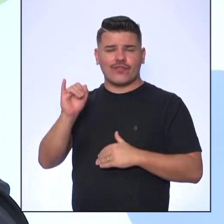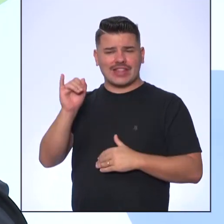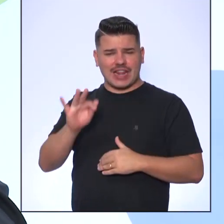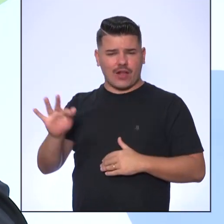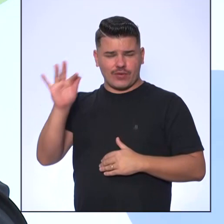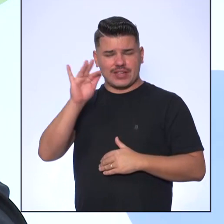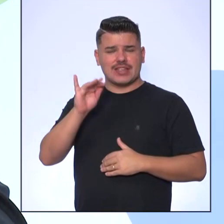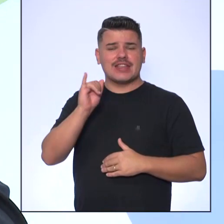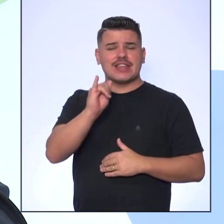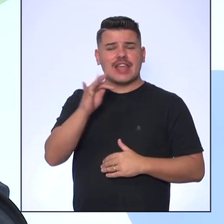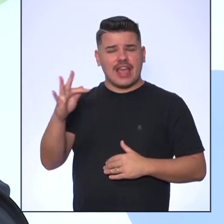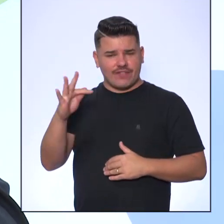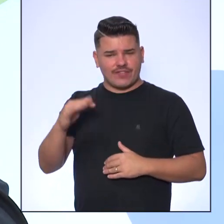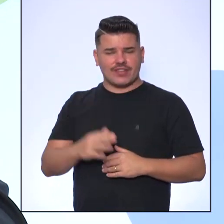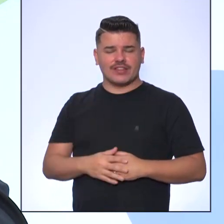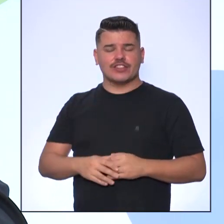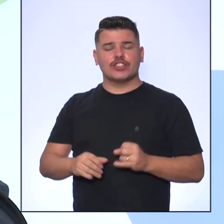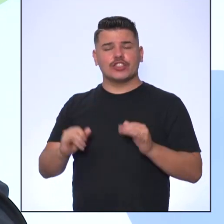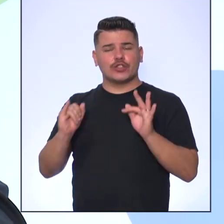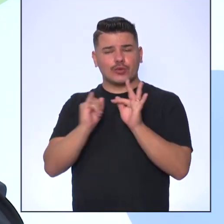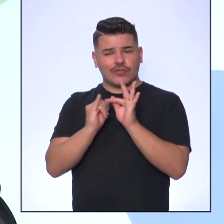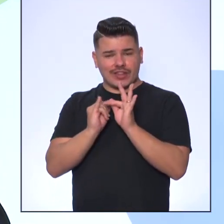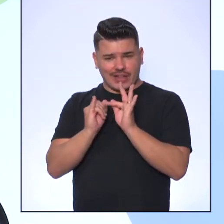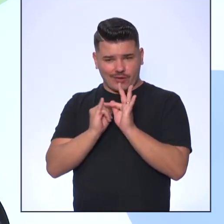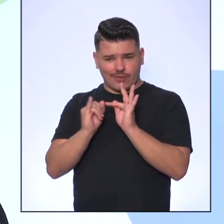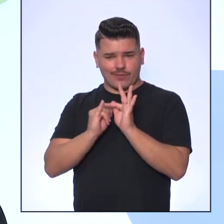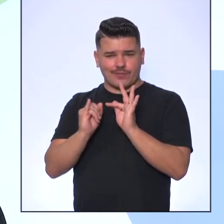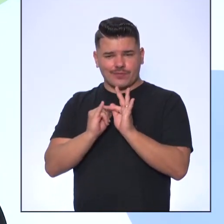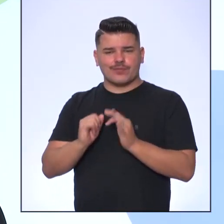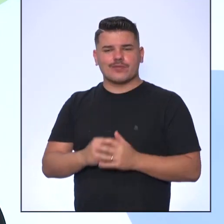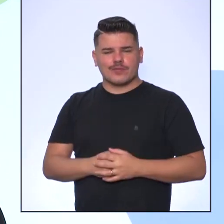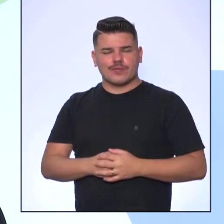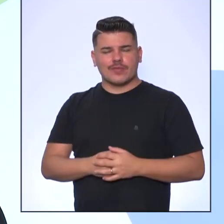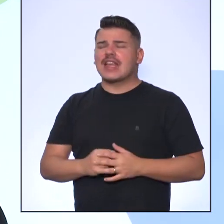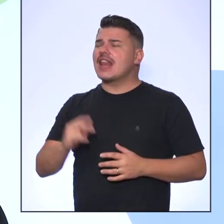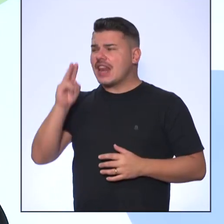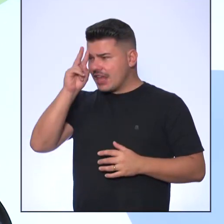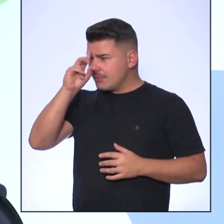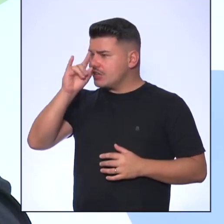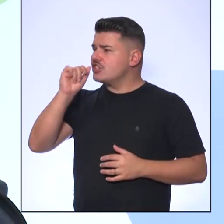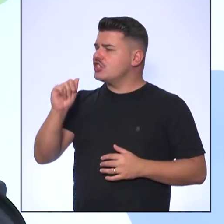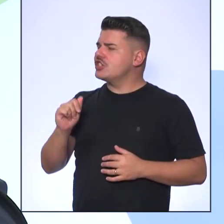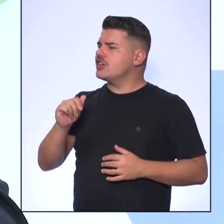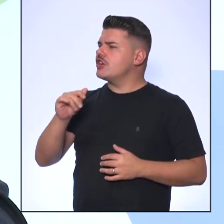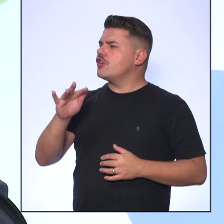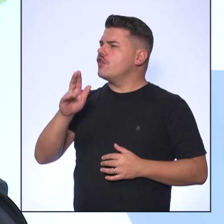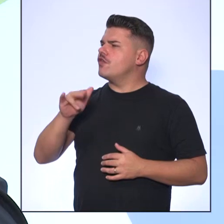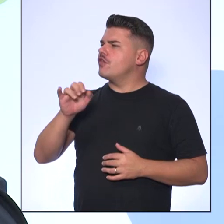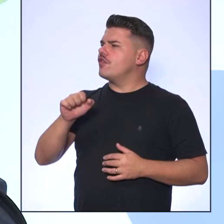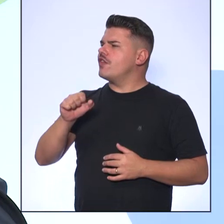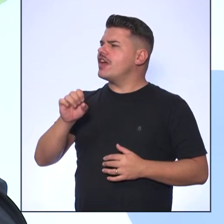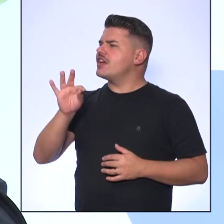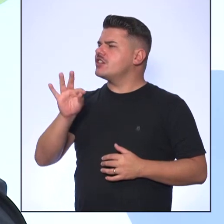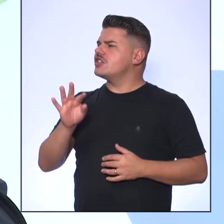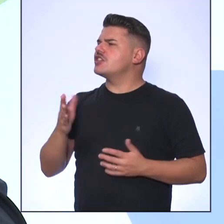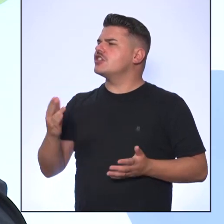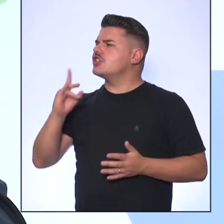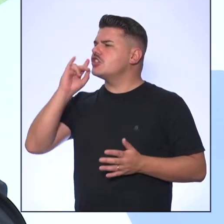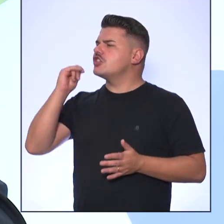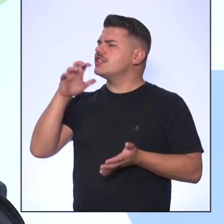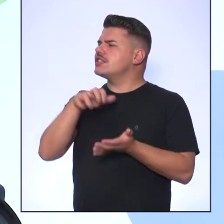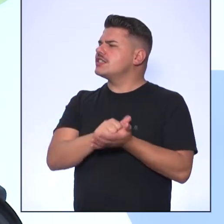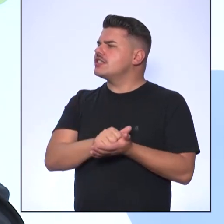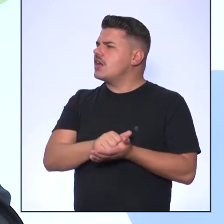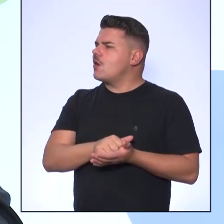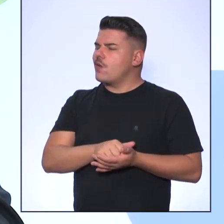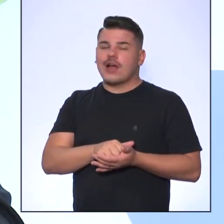FUVEST, deixa eu olhar aqui, lembre a data da inscrição da FUVEST, por favor, Gustavo? A data